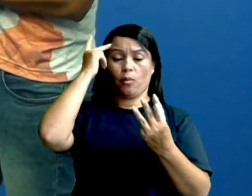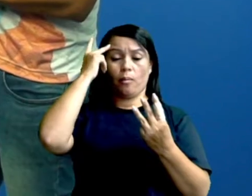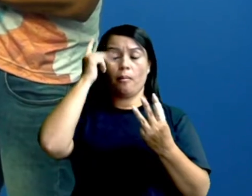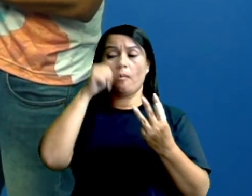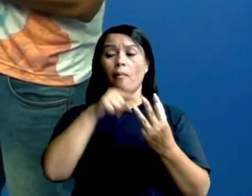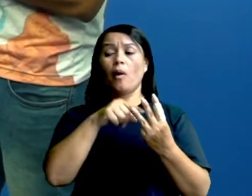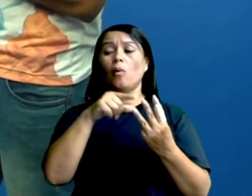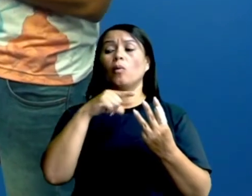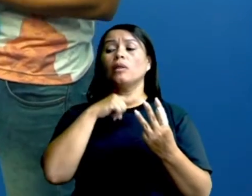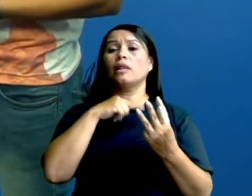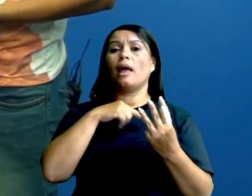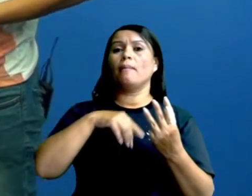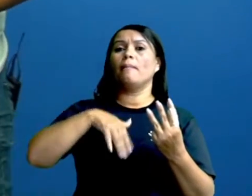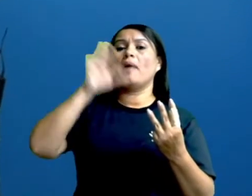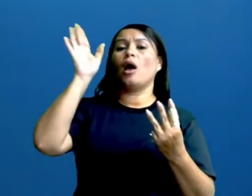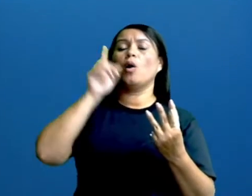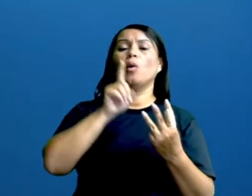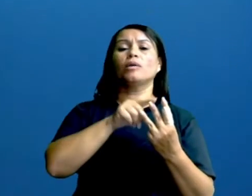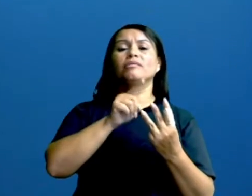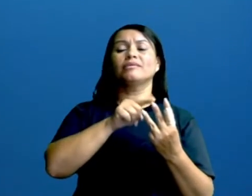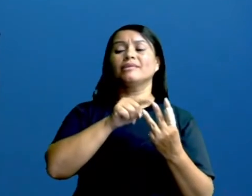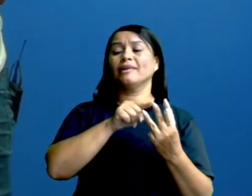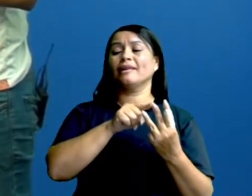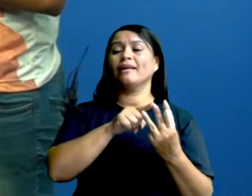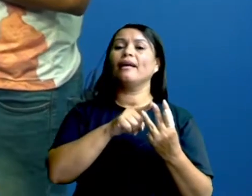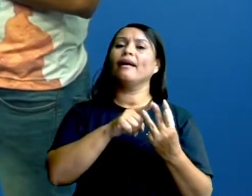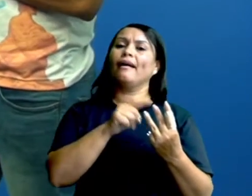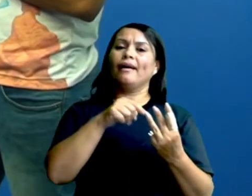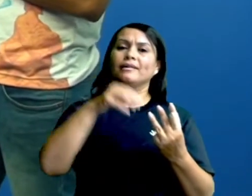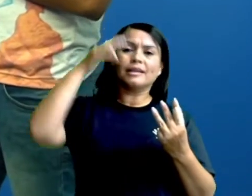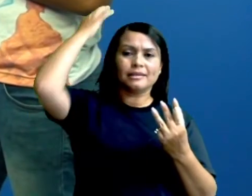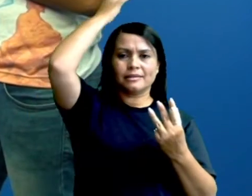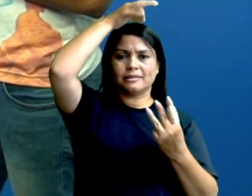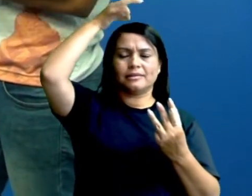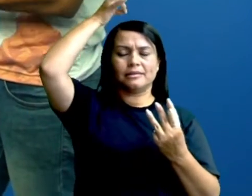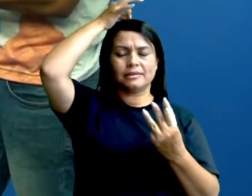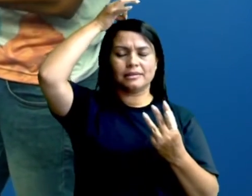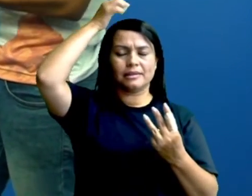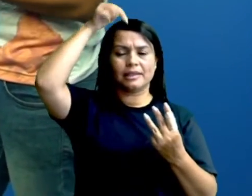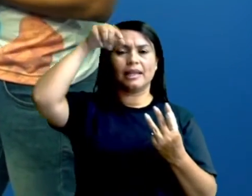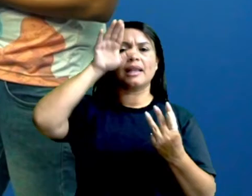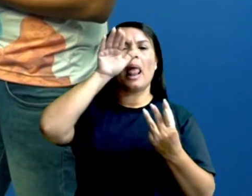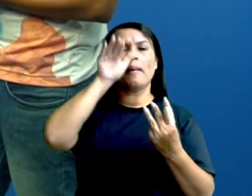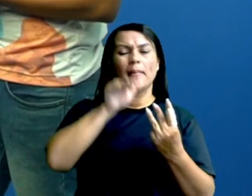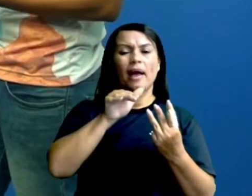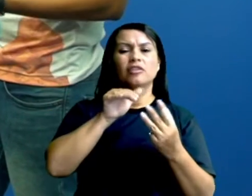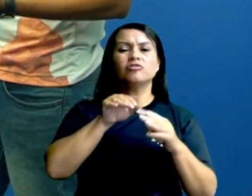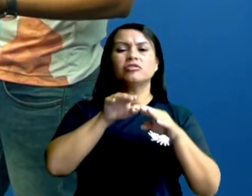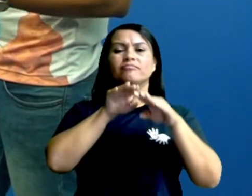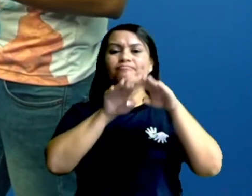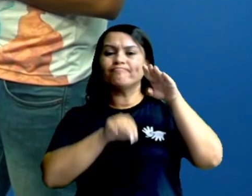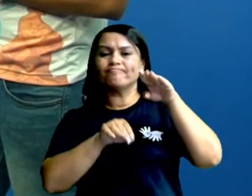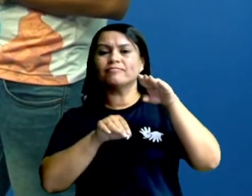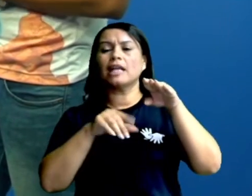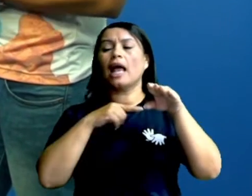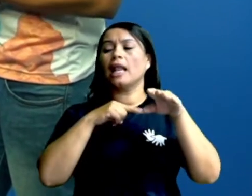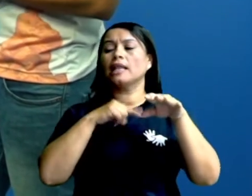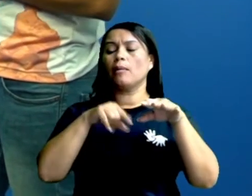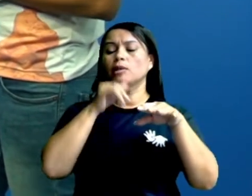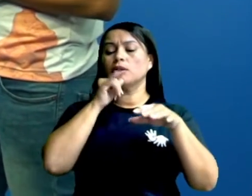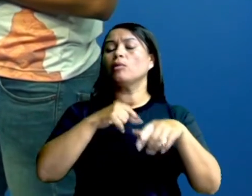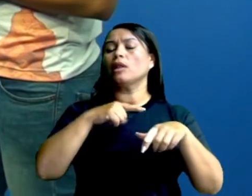numa situação de altitude maior do que a cidade de Vitória, que é uma cidade bastante baixa em relação ao relevo, né? Ou seja, é uma cidade